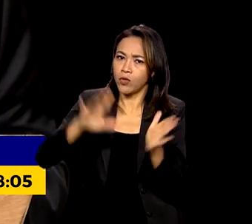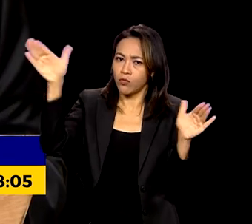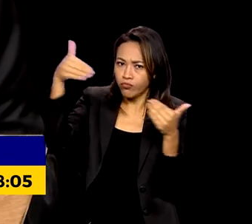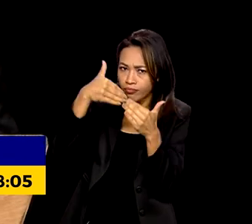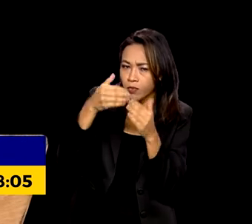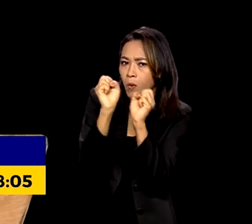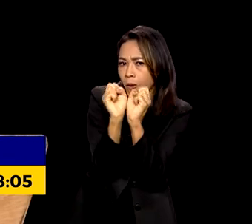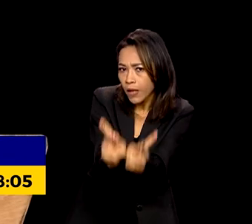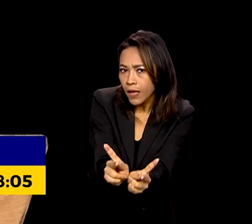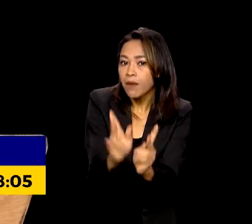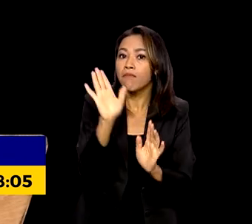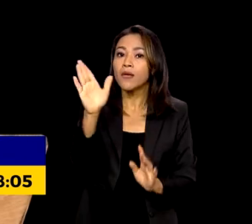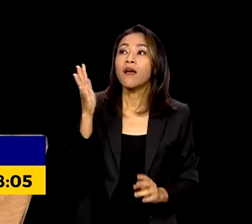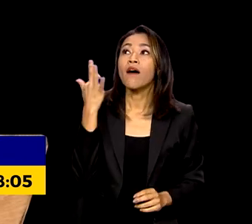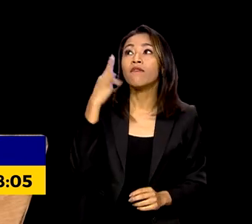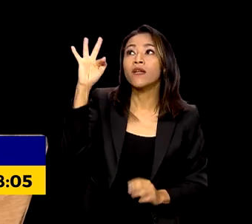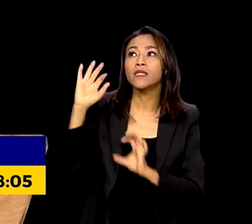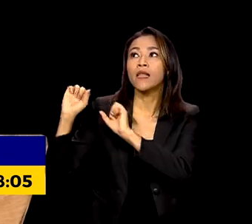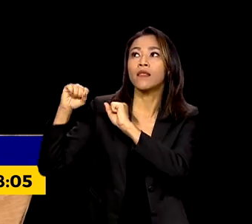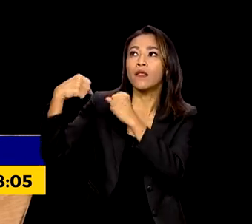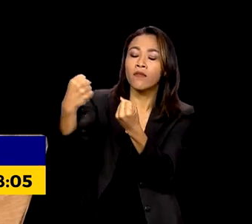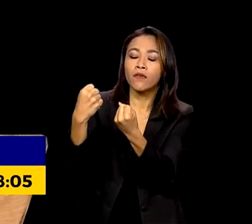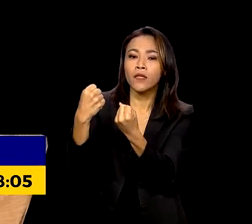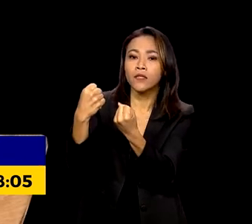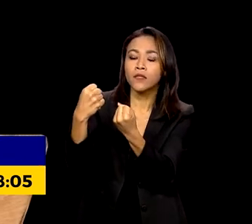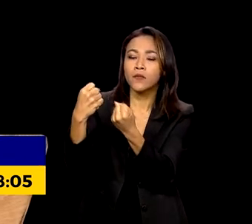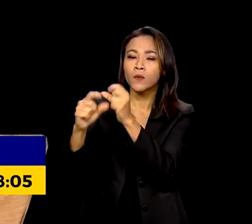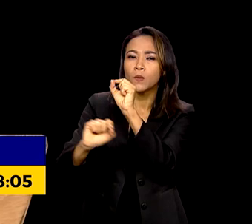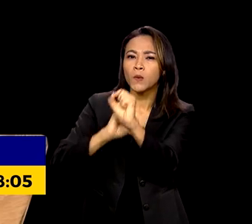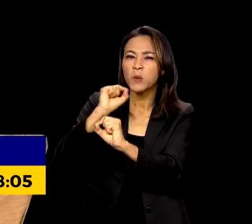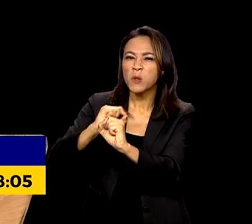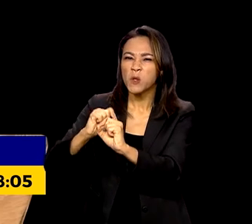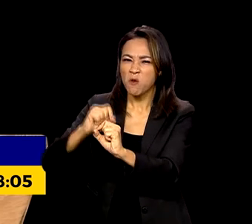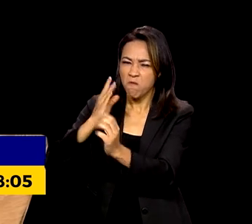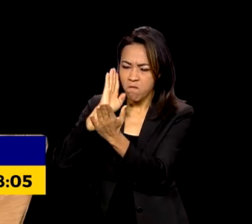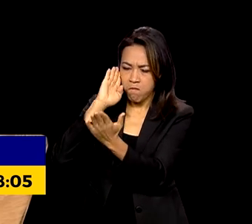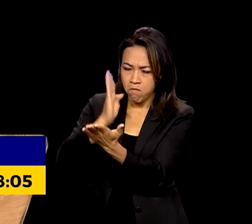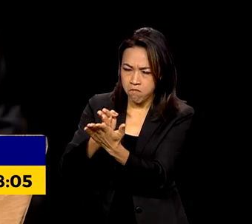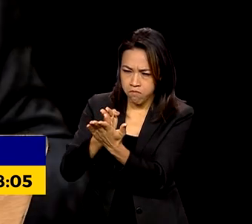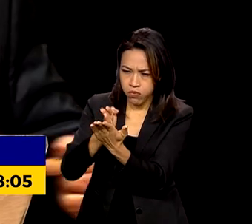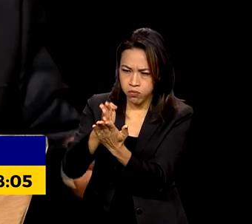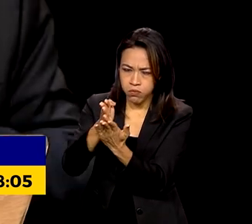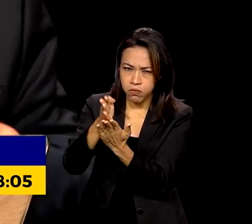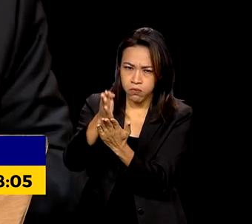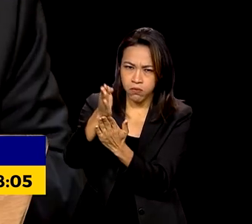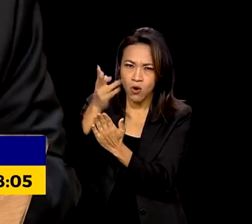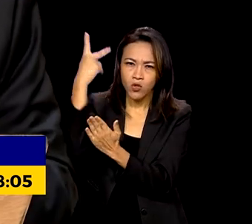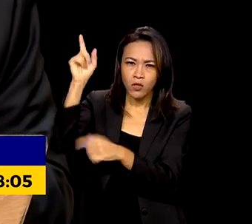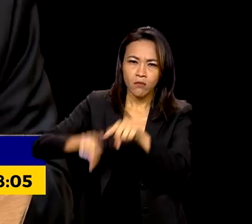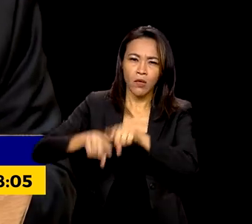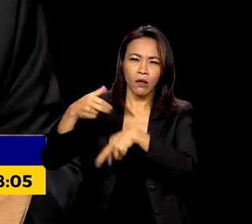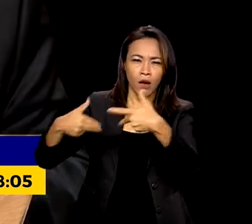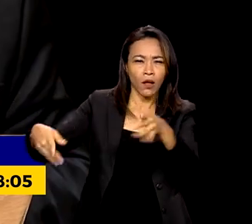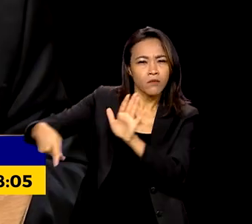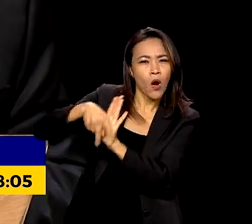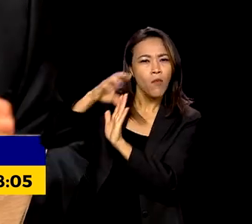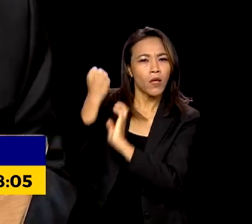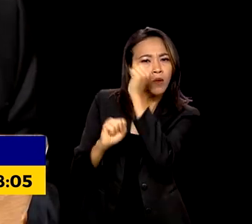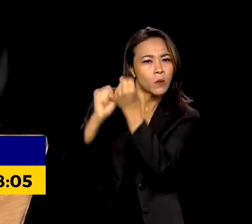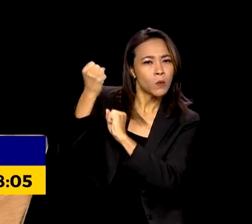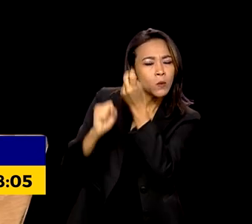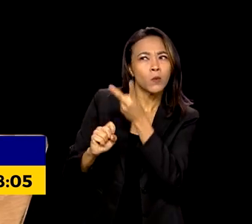mesma forma que a França defende, sabe, de forma ardente, muito fervorosa, os seus produtos agrícolas,